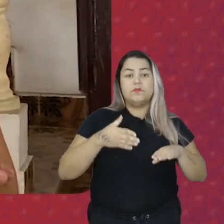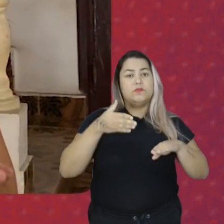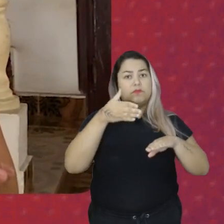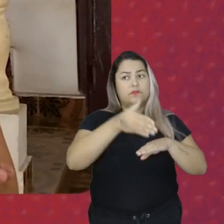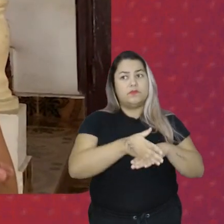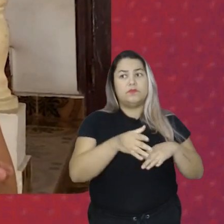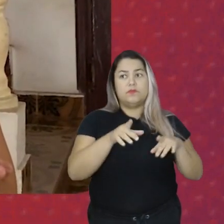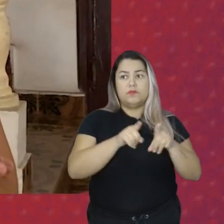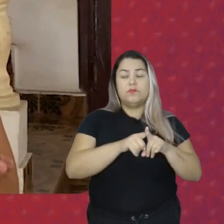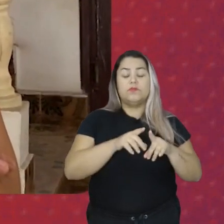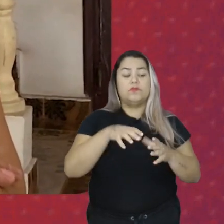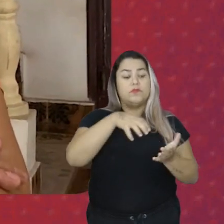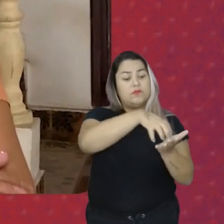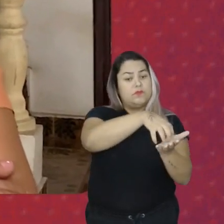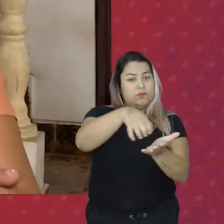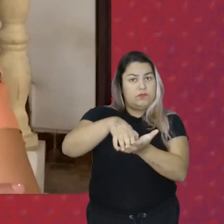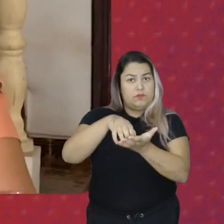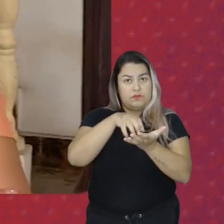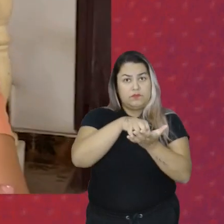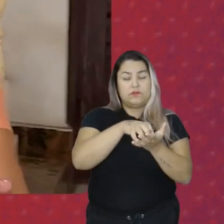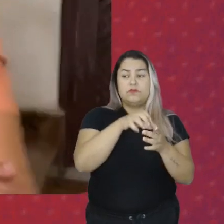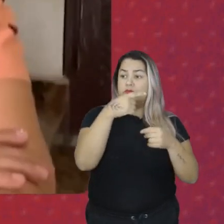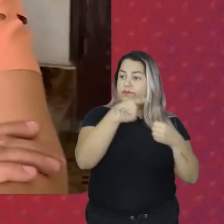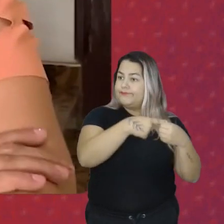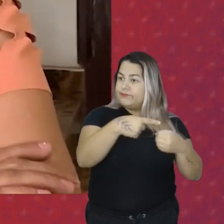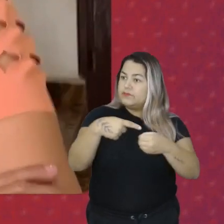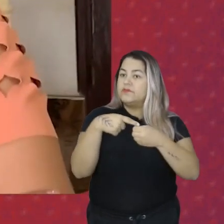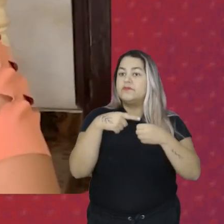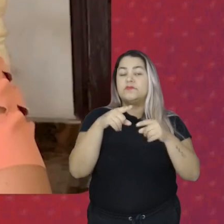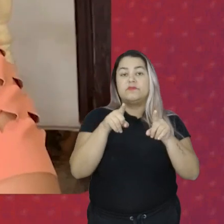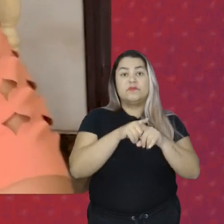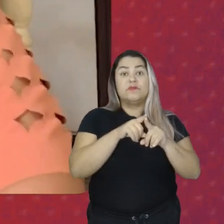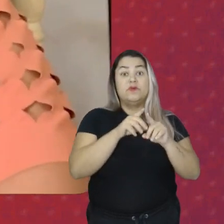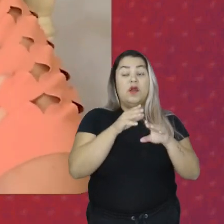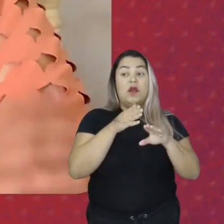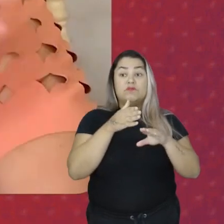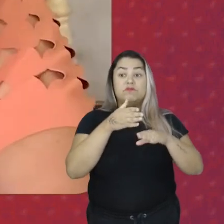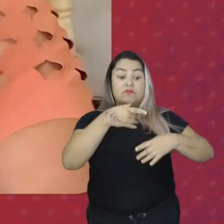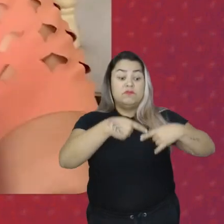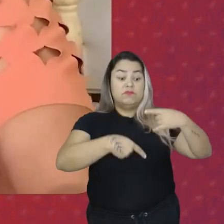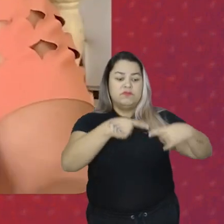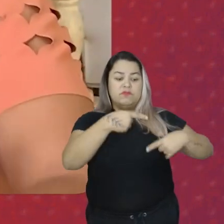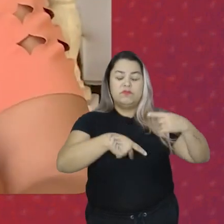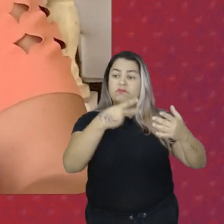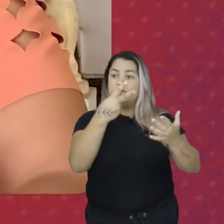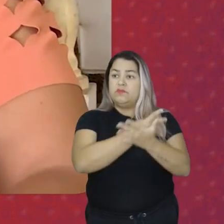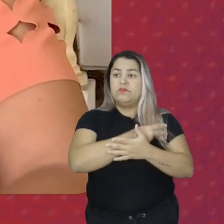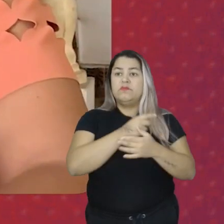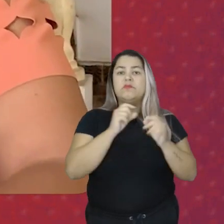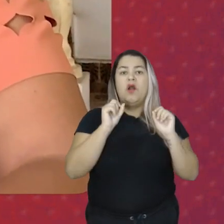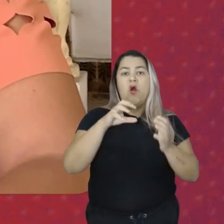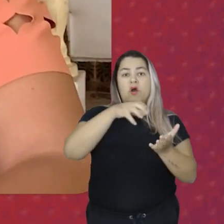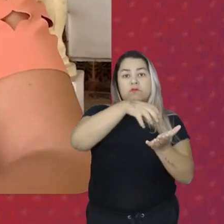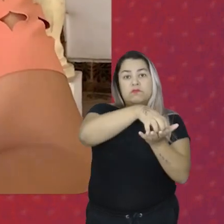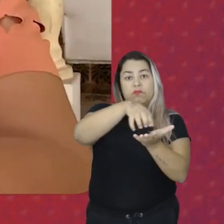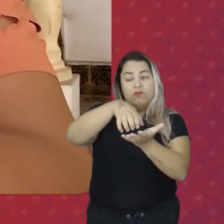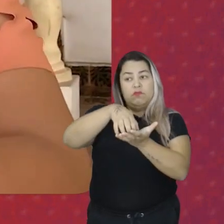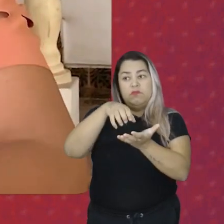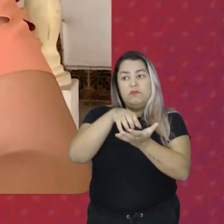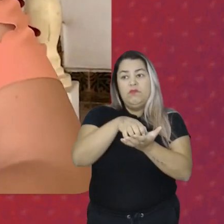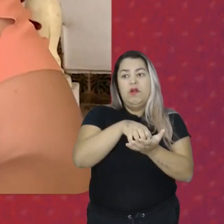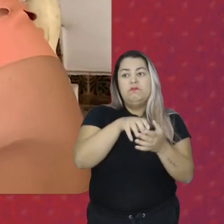questão do território, da cidade, entra a discussão do que é um território